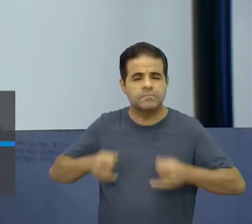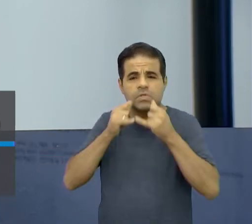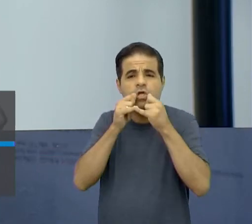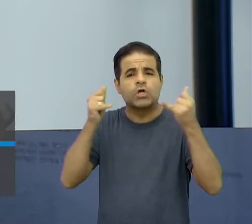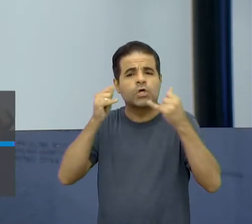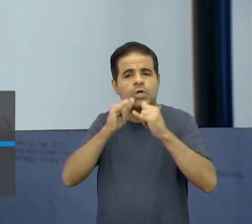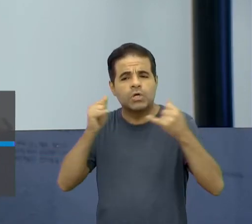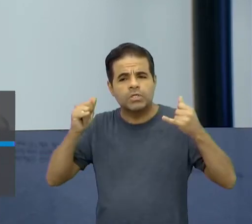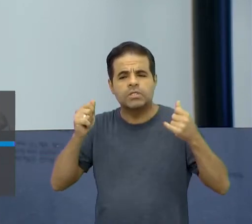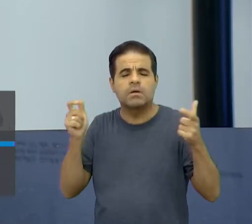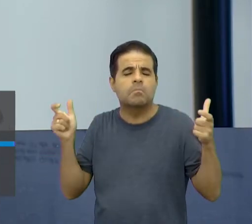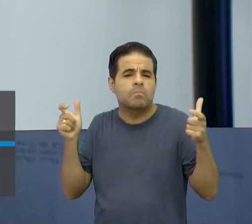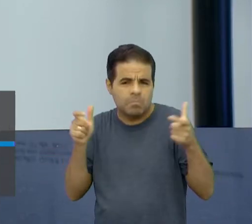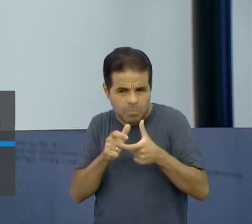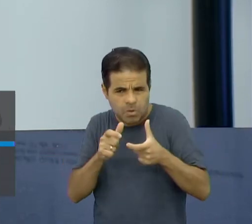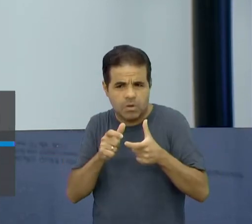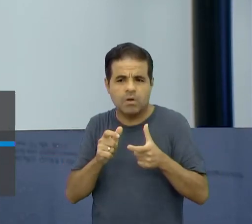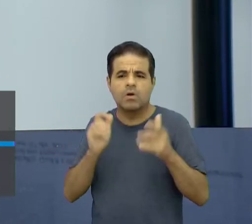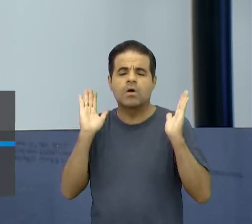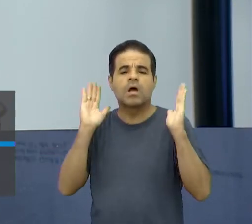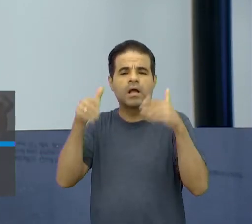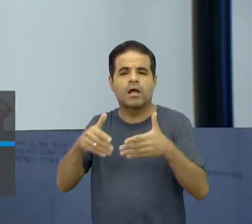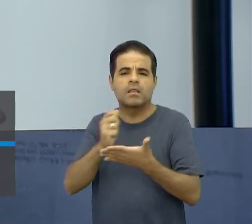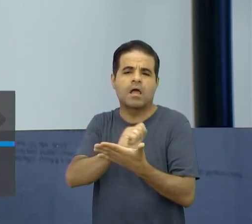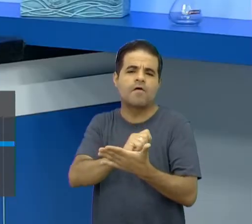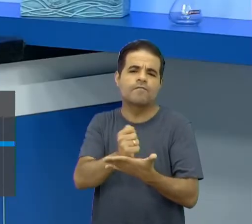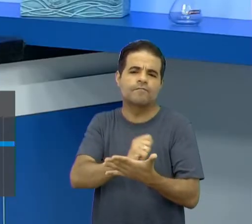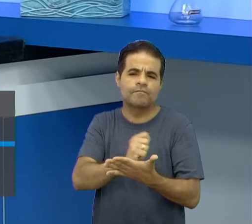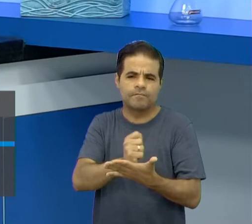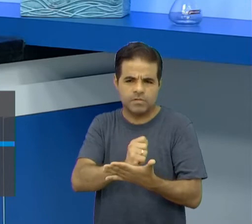pouco, é a questão relacionada a videogame.